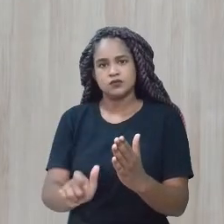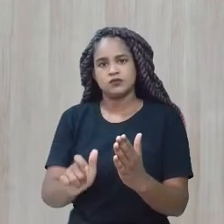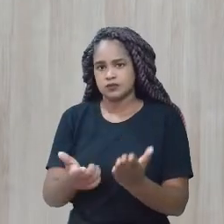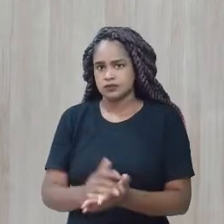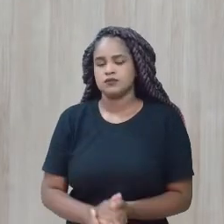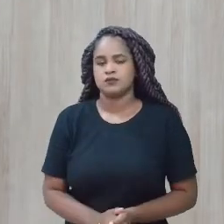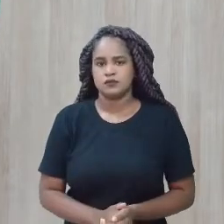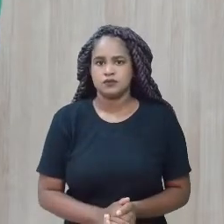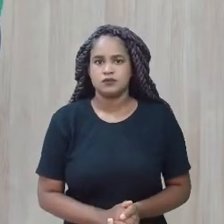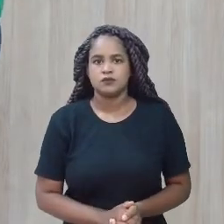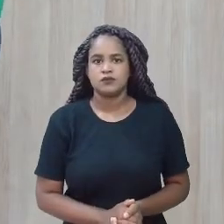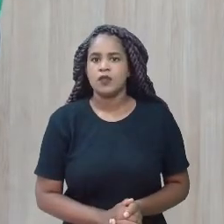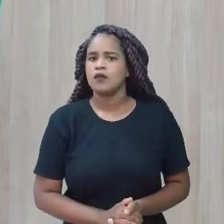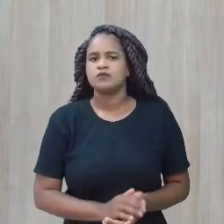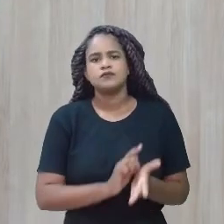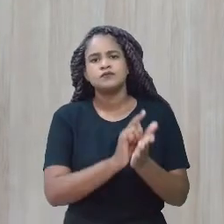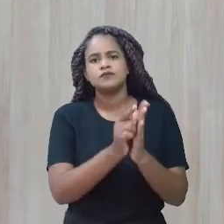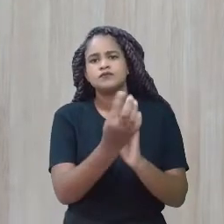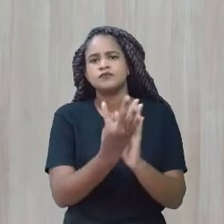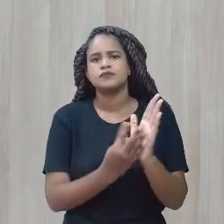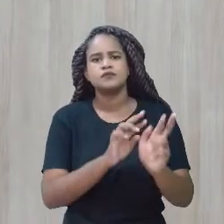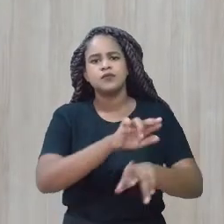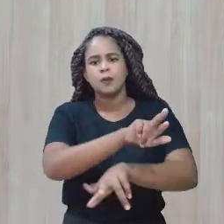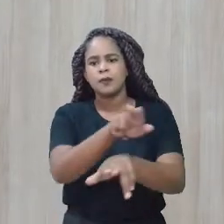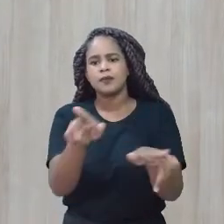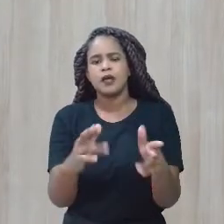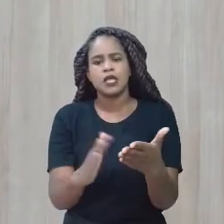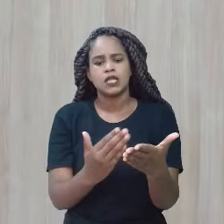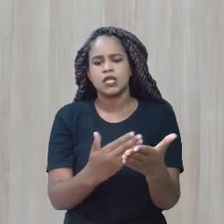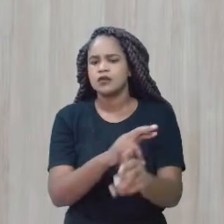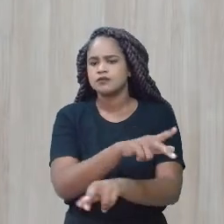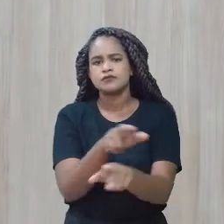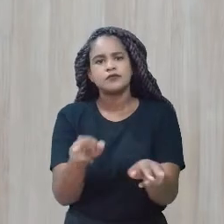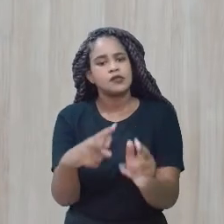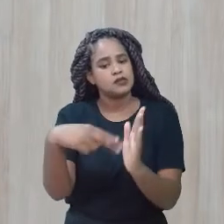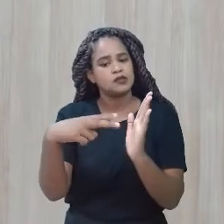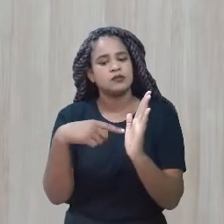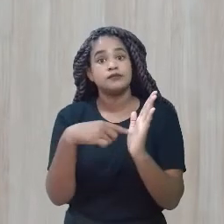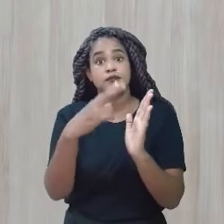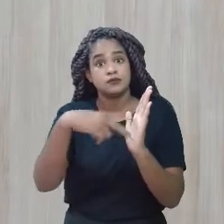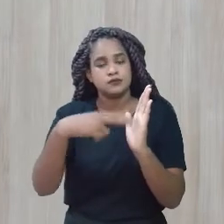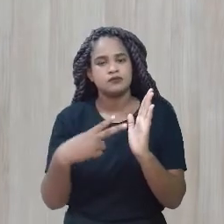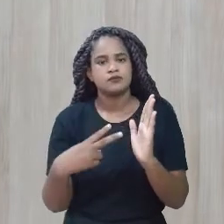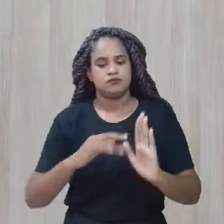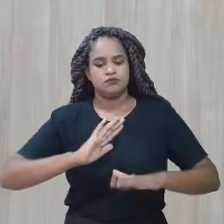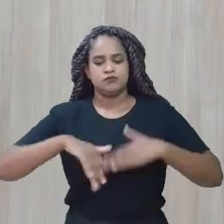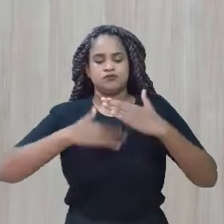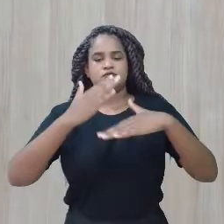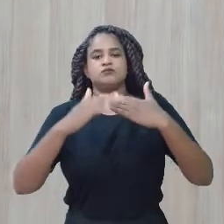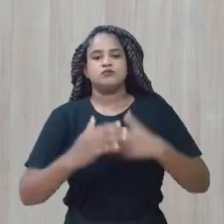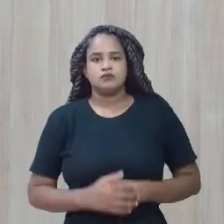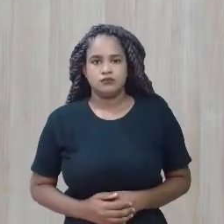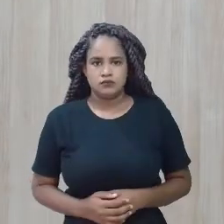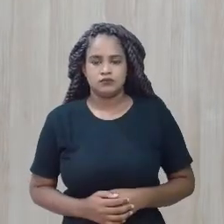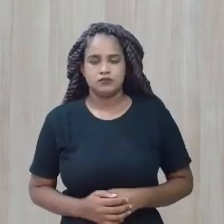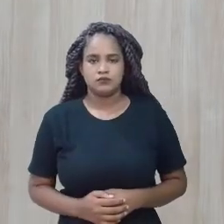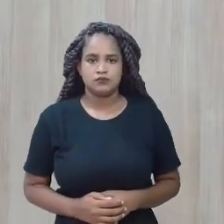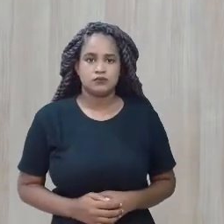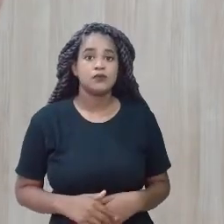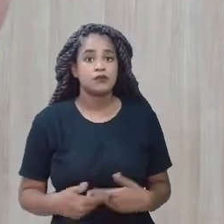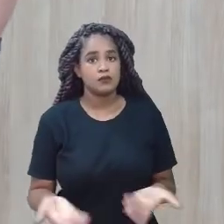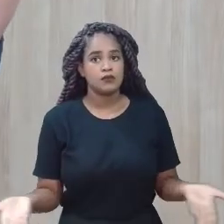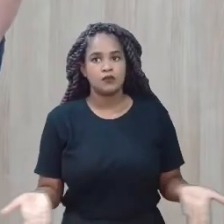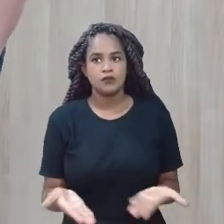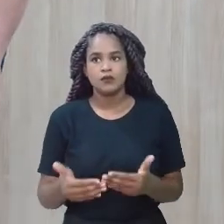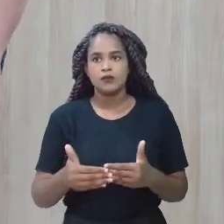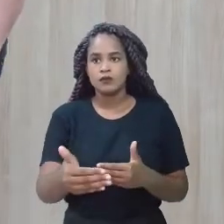mesmo. Diferentes gêneros, diferentes livros, tá? A leitura engrandece. Então, vamos